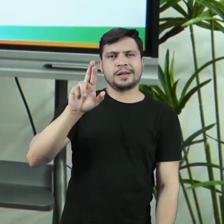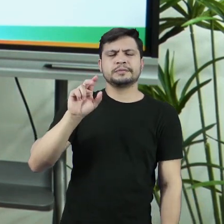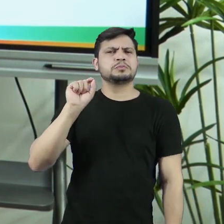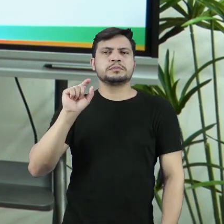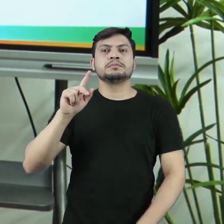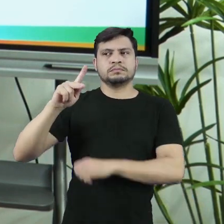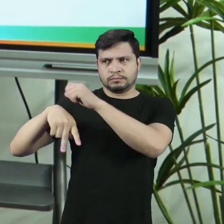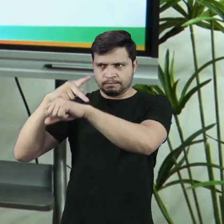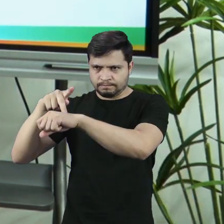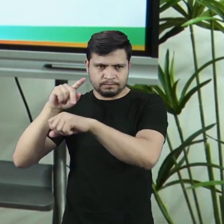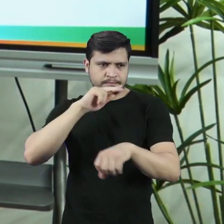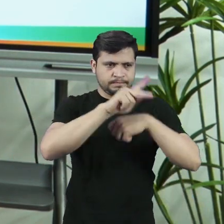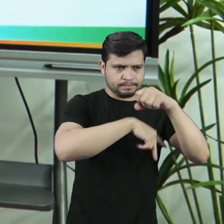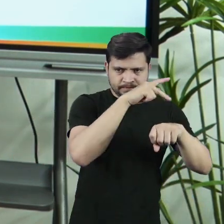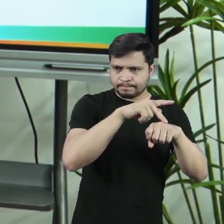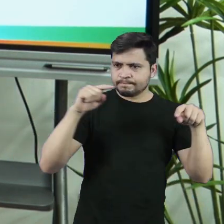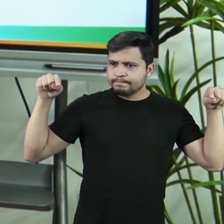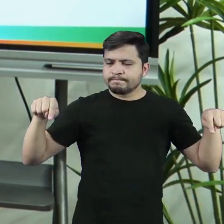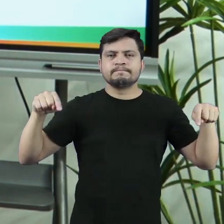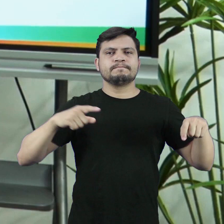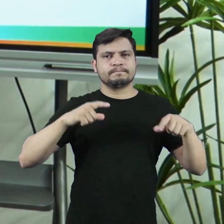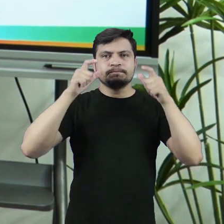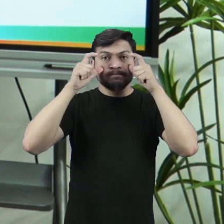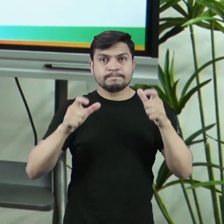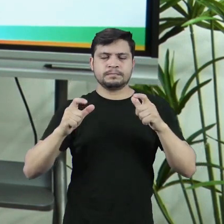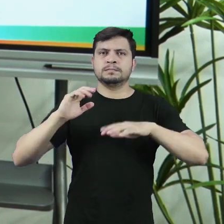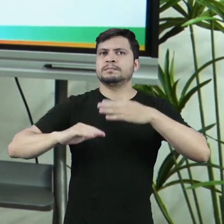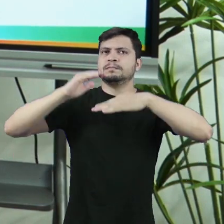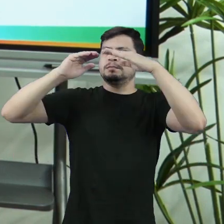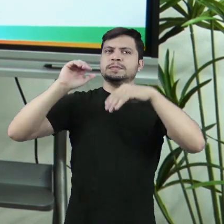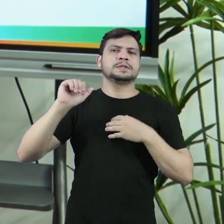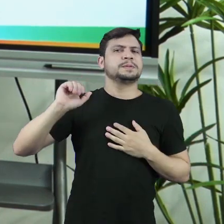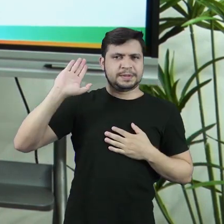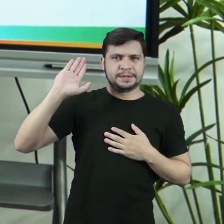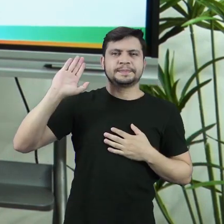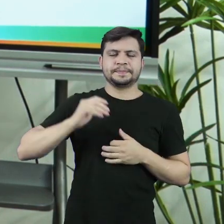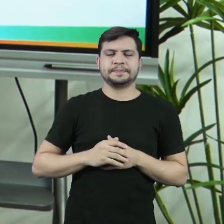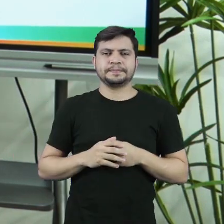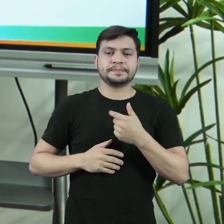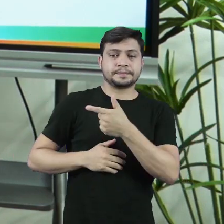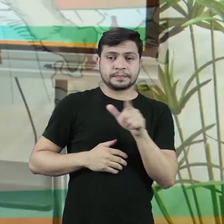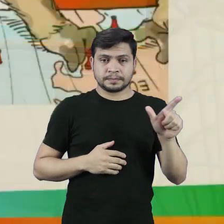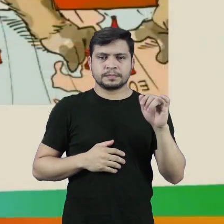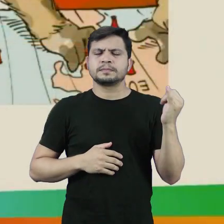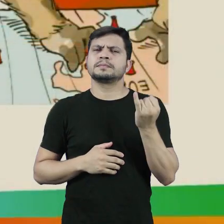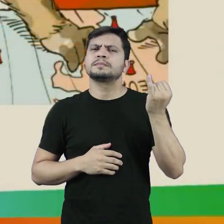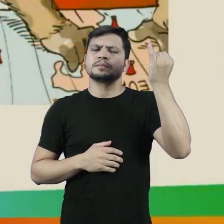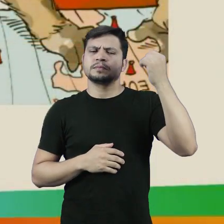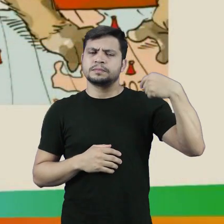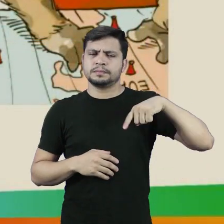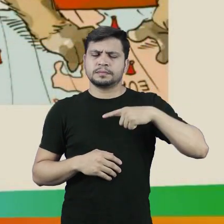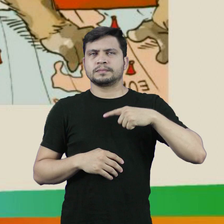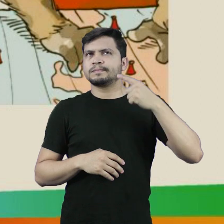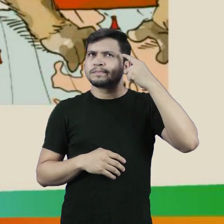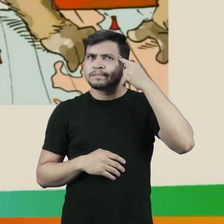potências buscam ampliar as suas áreas de interesse. Outro ponto super importante para a gente pensar esse período da